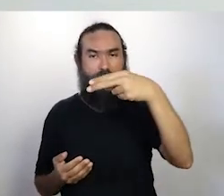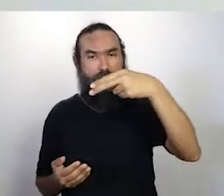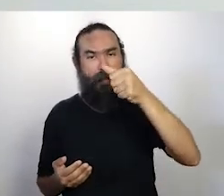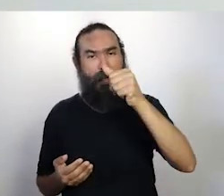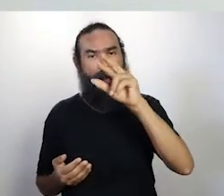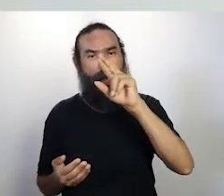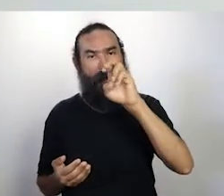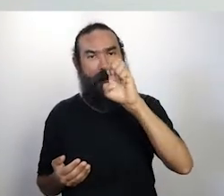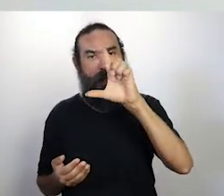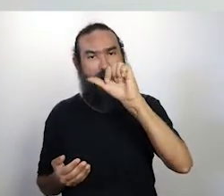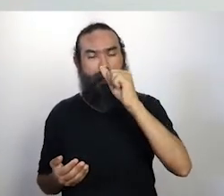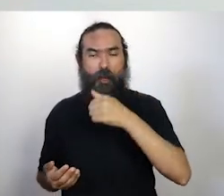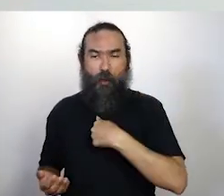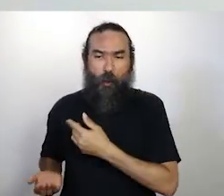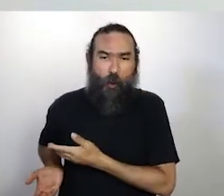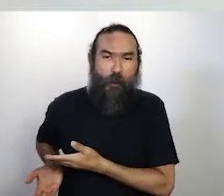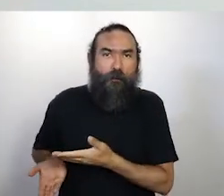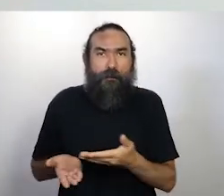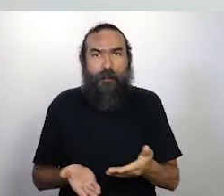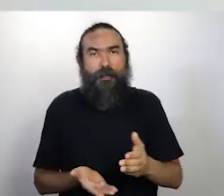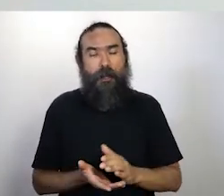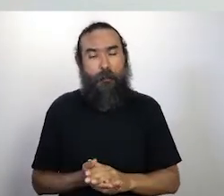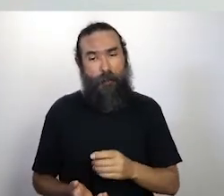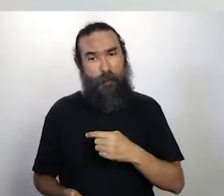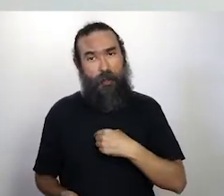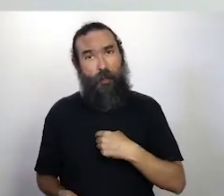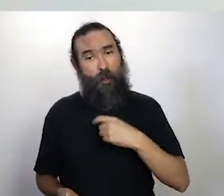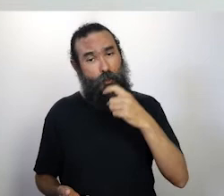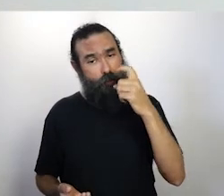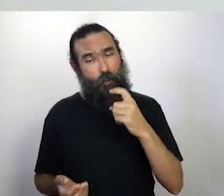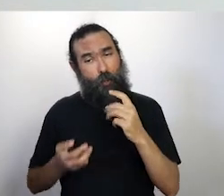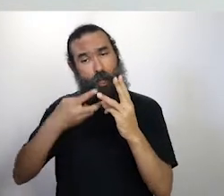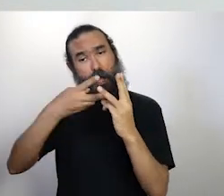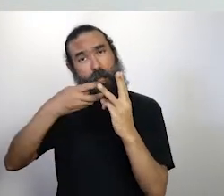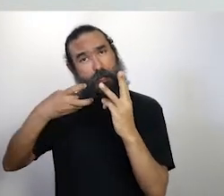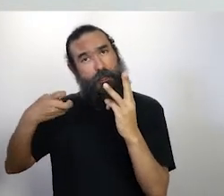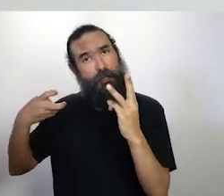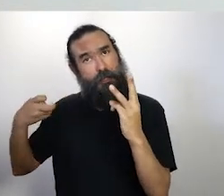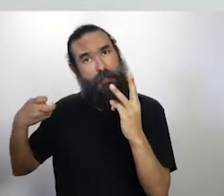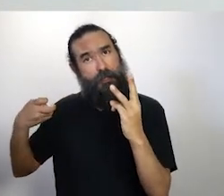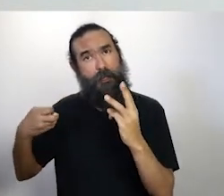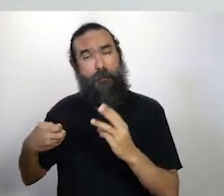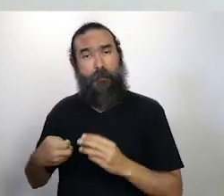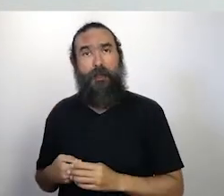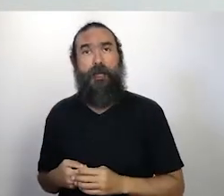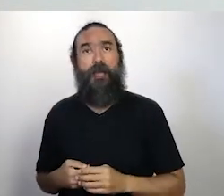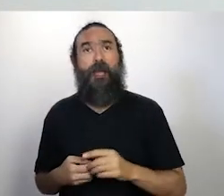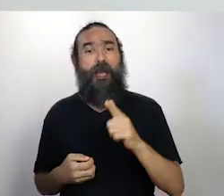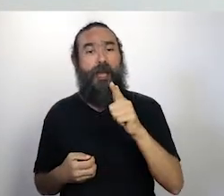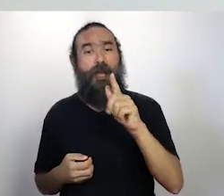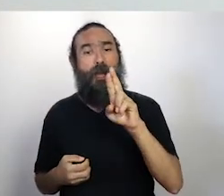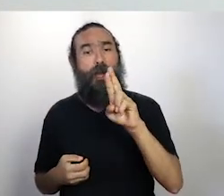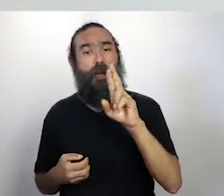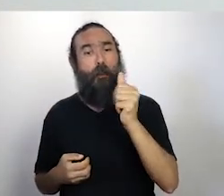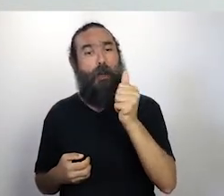convite em nome da Narelle, sou indígena Guarani Kaiowá, sou